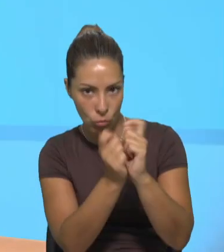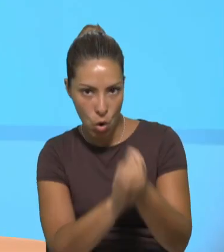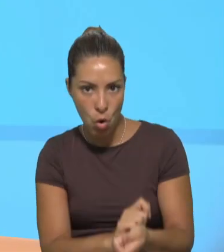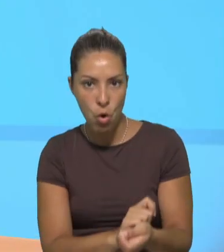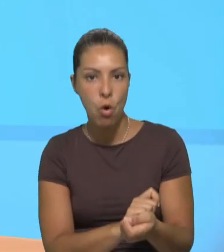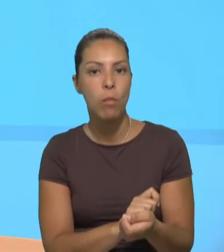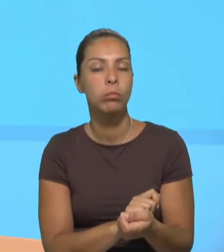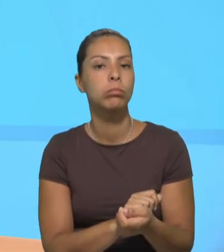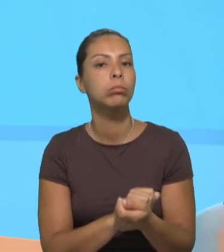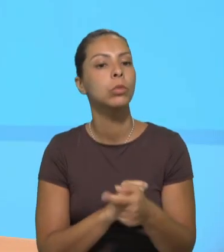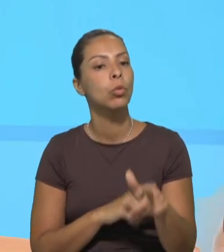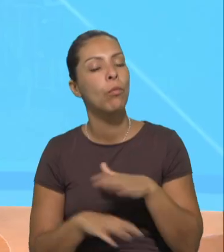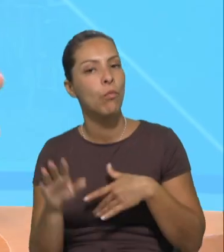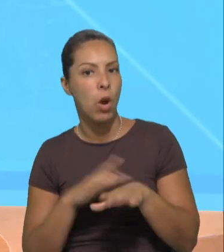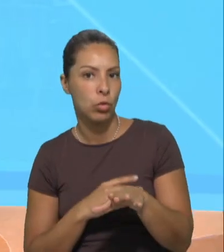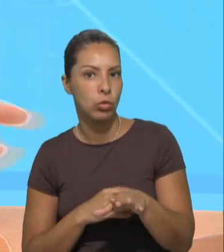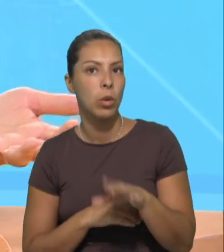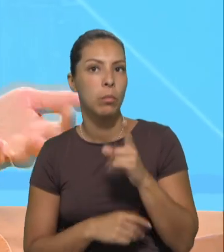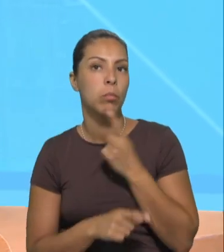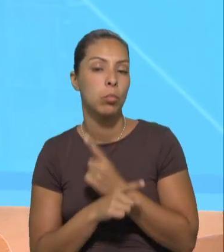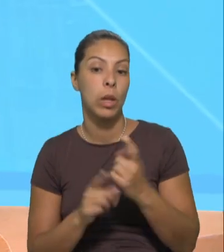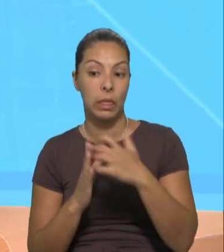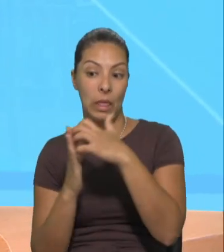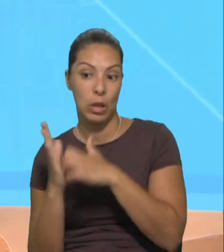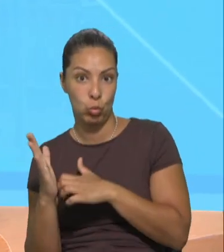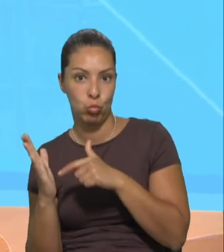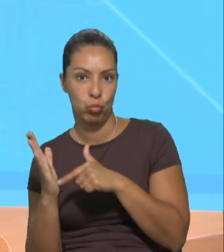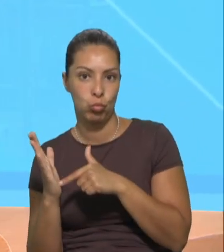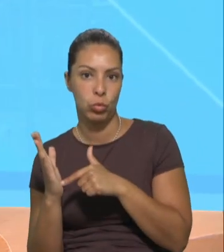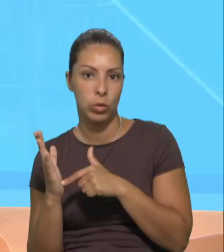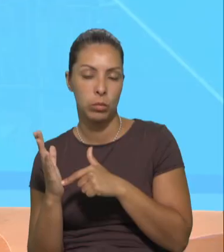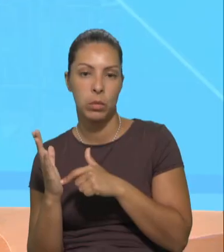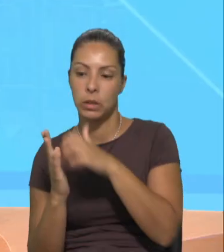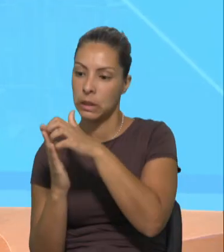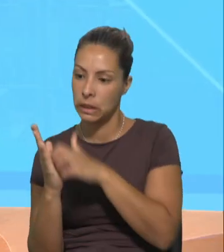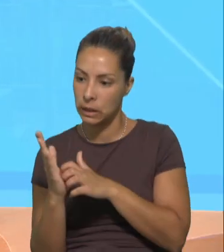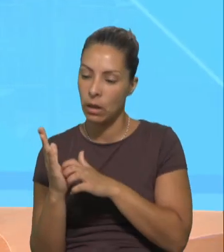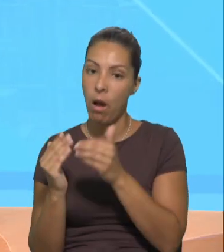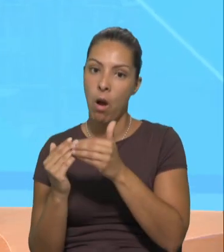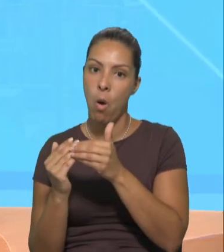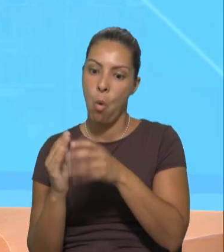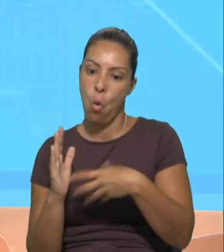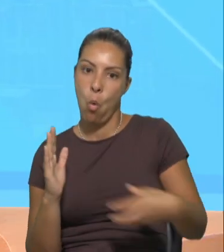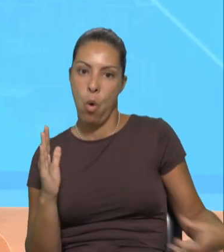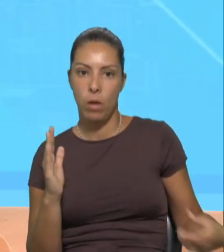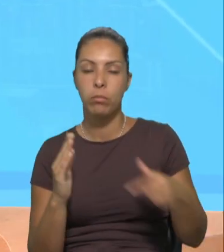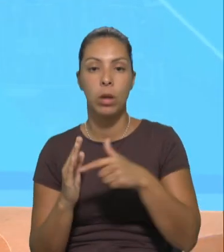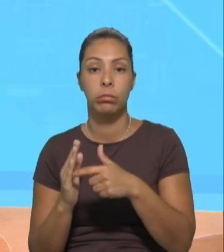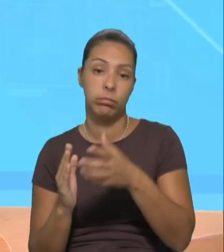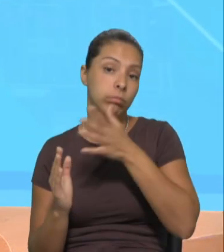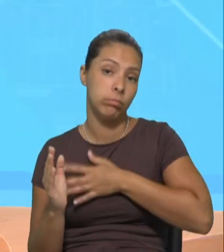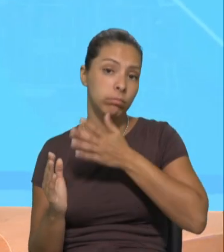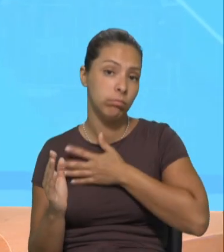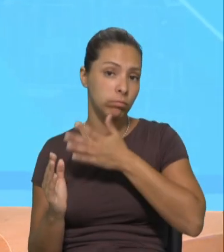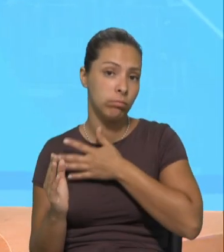algo não simplesmente, de melhor. aliás, o texto, se nós procurarmos a fórmula breve e a fórmula longa vai-nos dar esses indicativos, não é? Eu